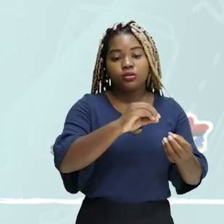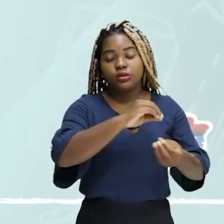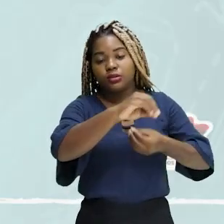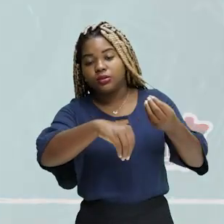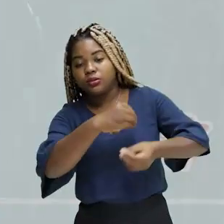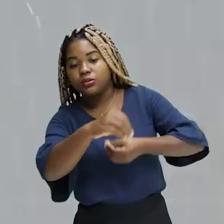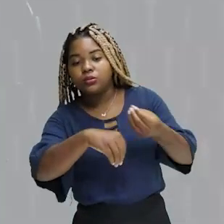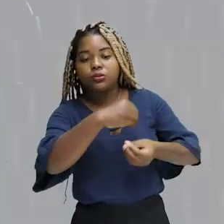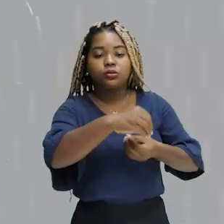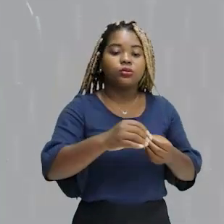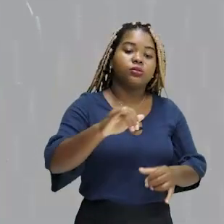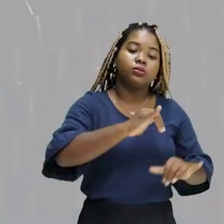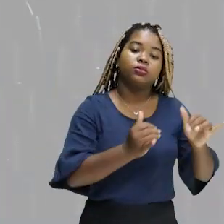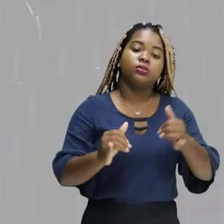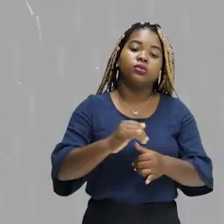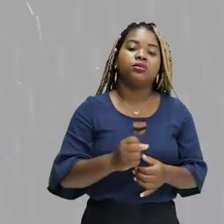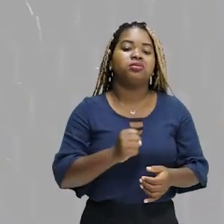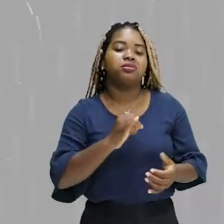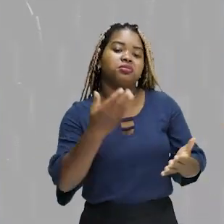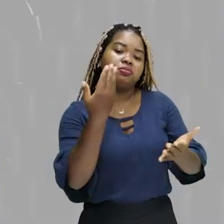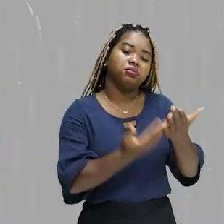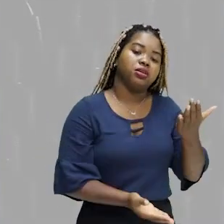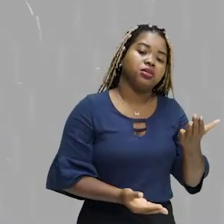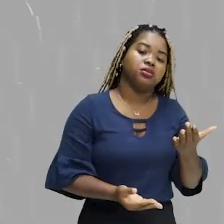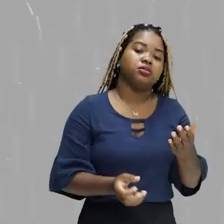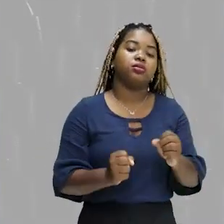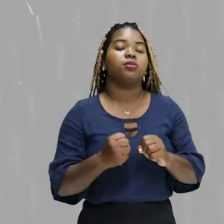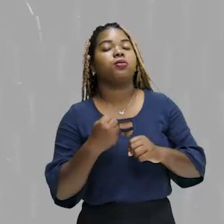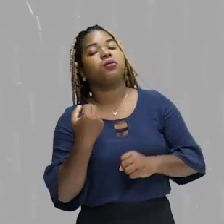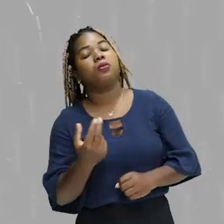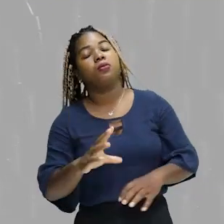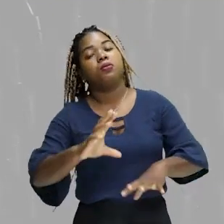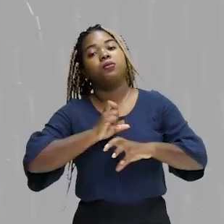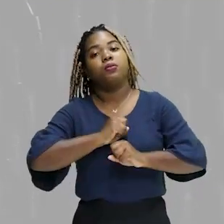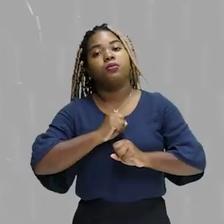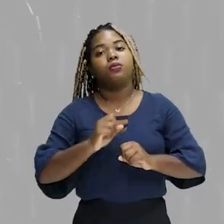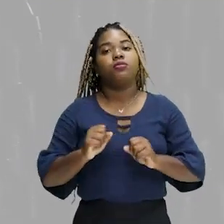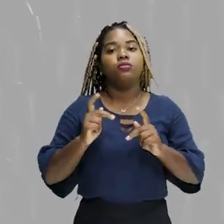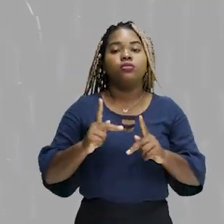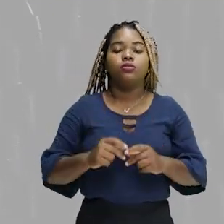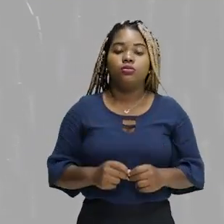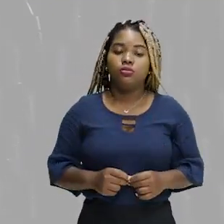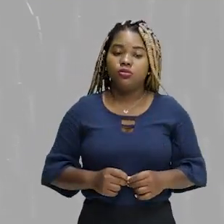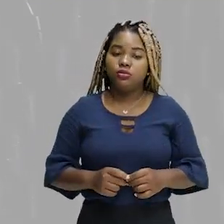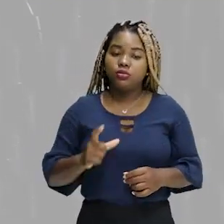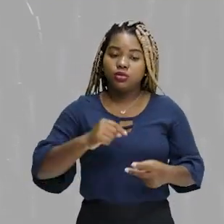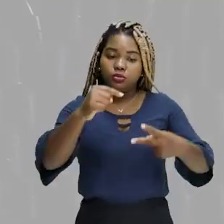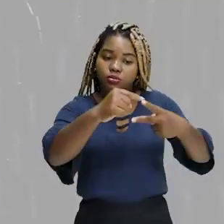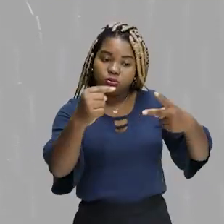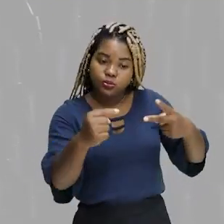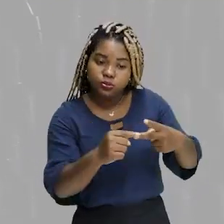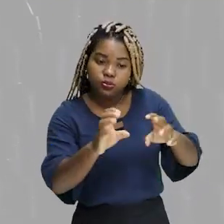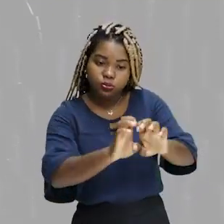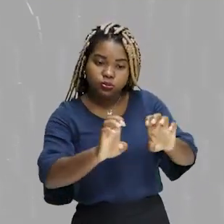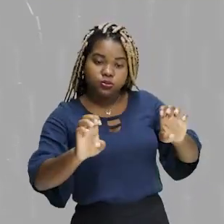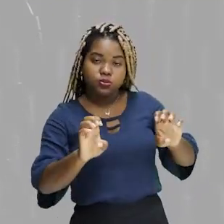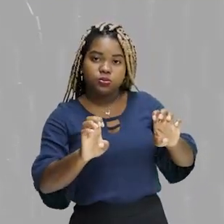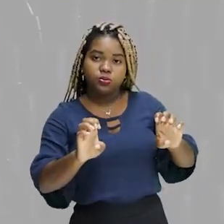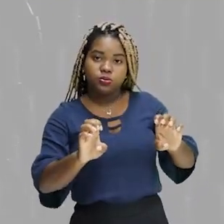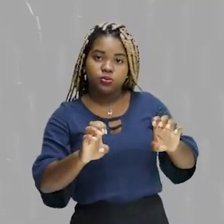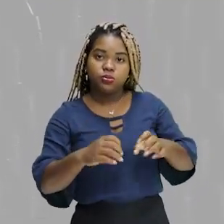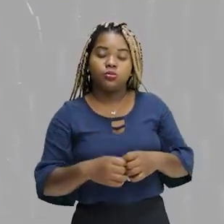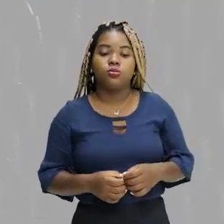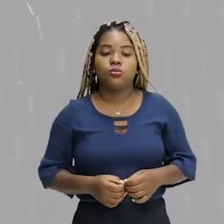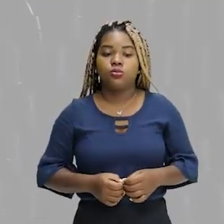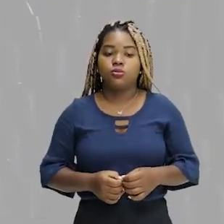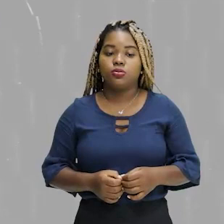havendo uma perda ou absorção de energia. Então, nós temos aqui 2 equações termoquímicas. Com base